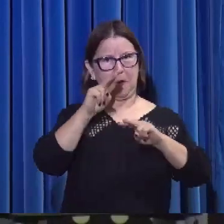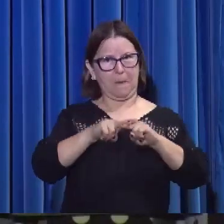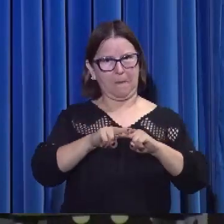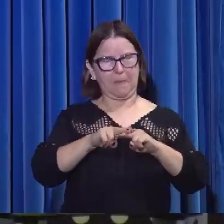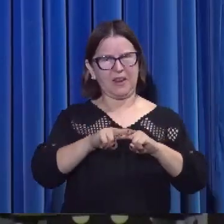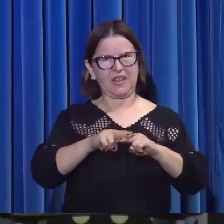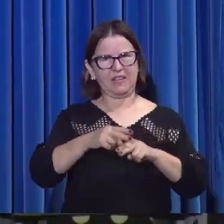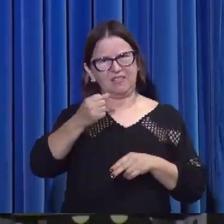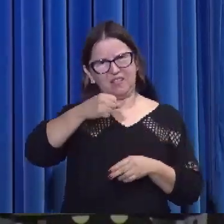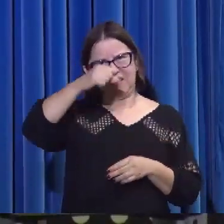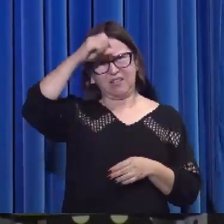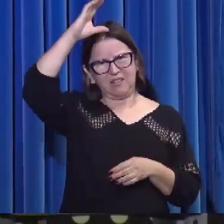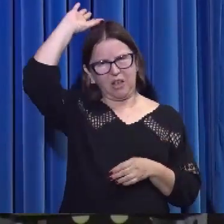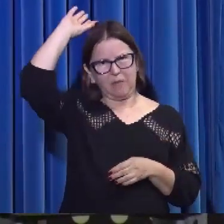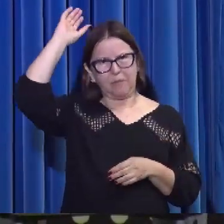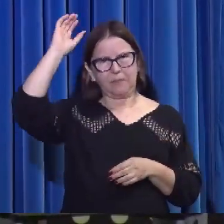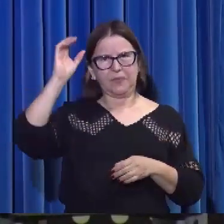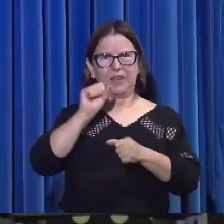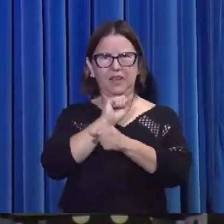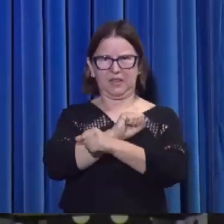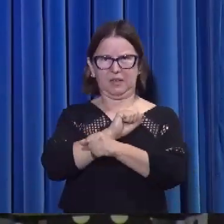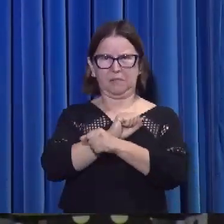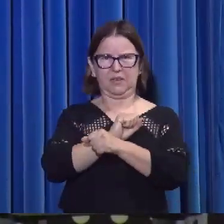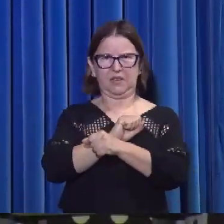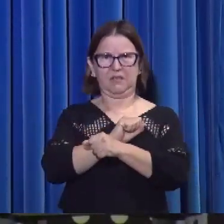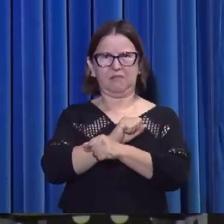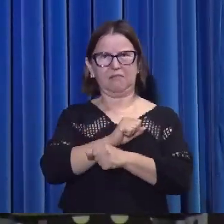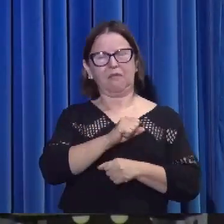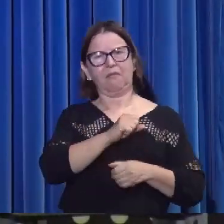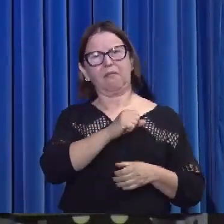esperando para ser decapitado?